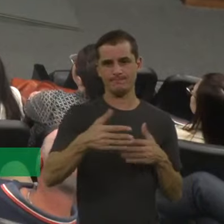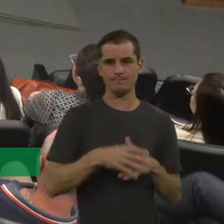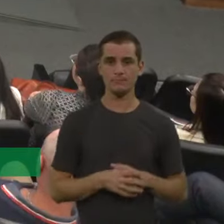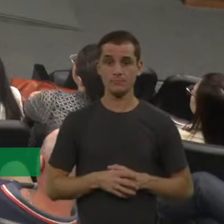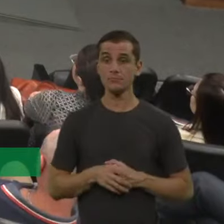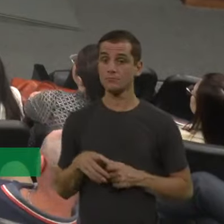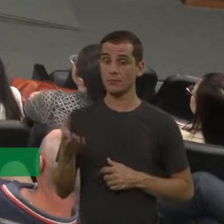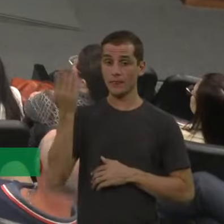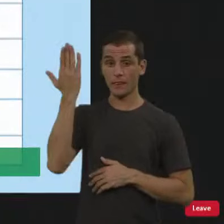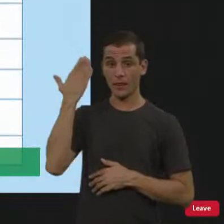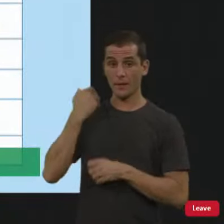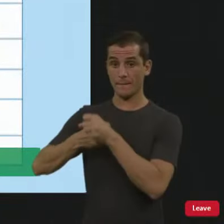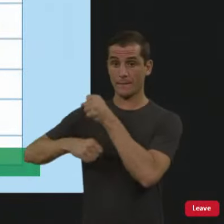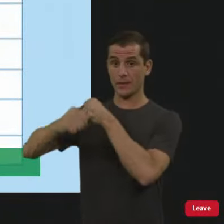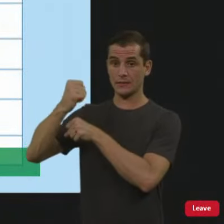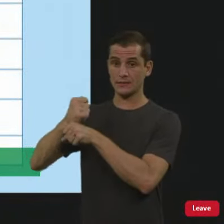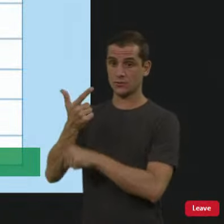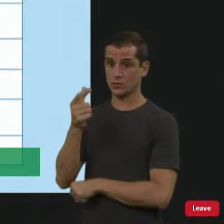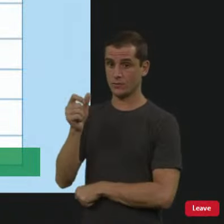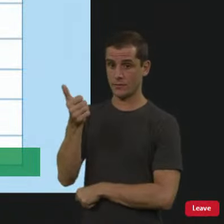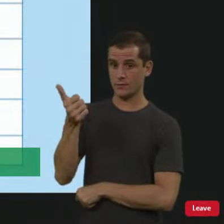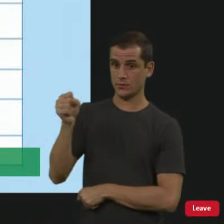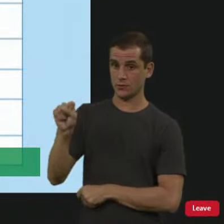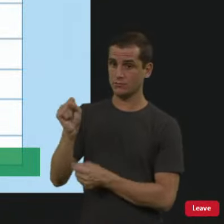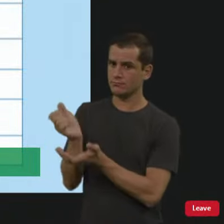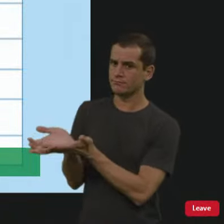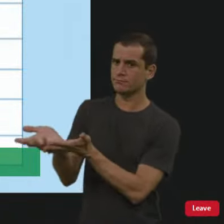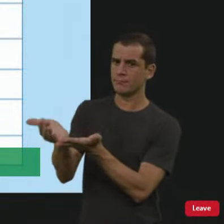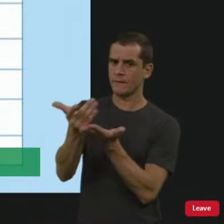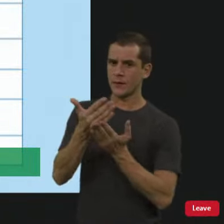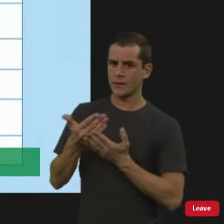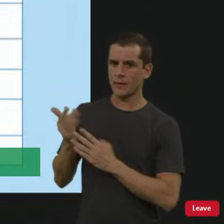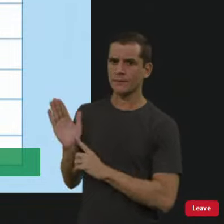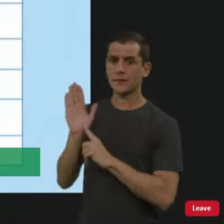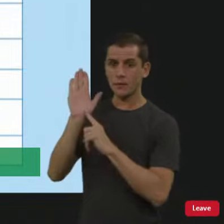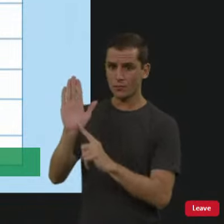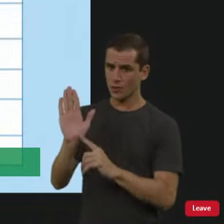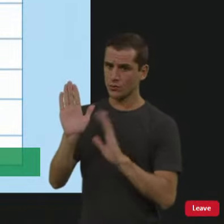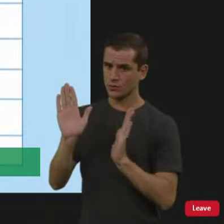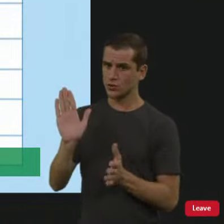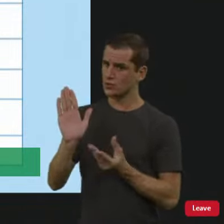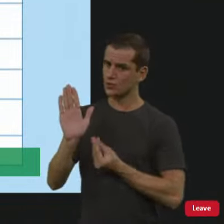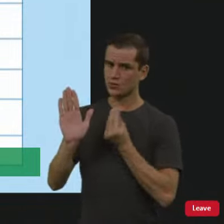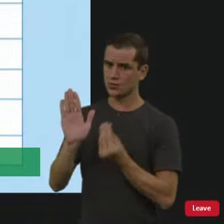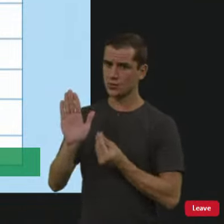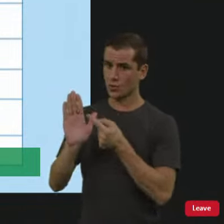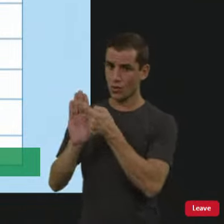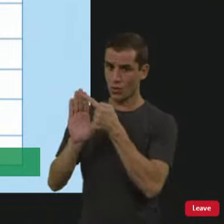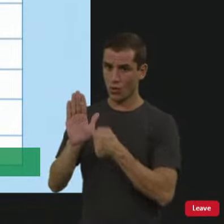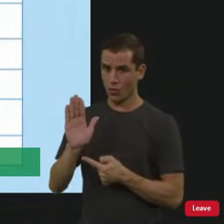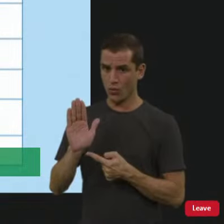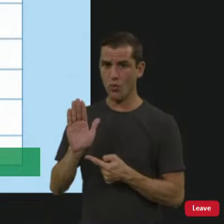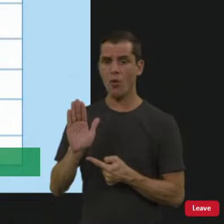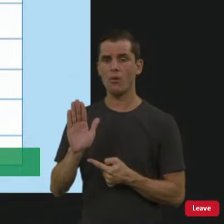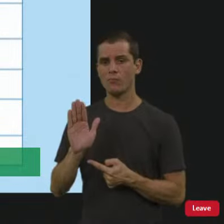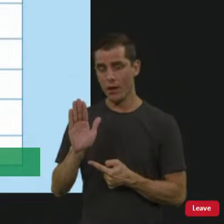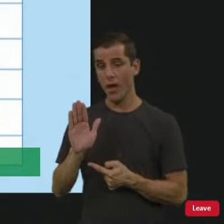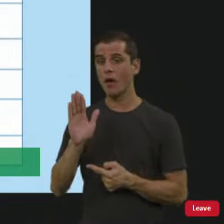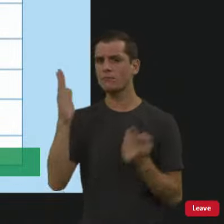já mostrei esse estudo em outras ocasiões. A gente vai fazer isso nos próximos anos de novo para